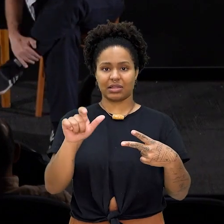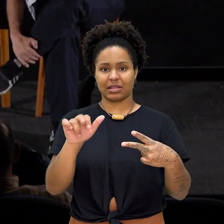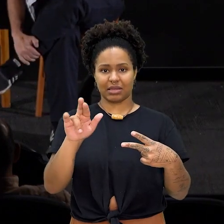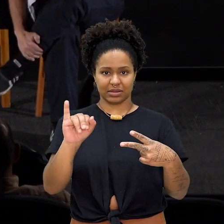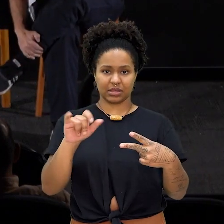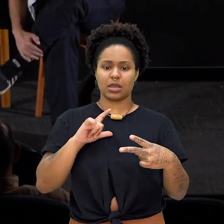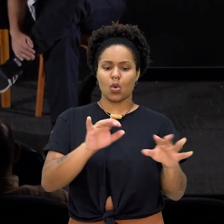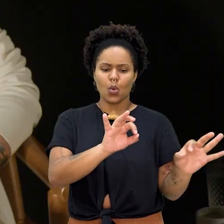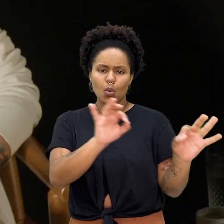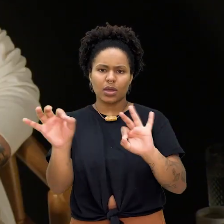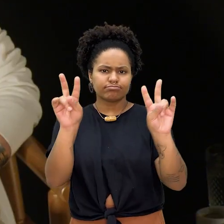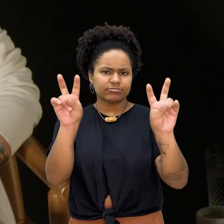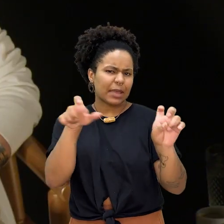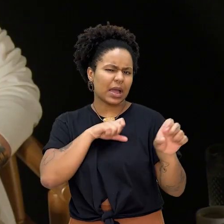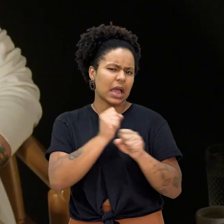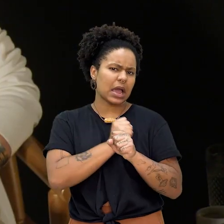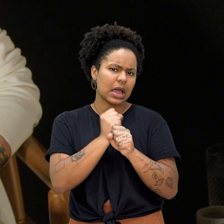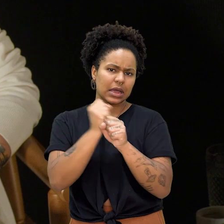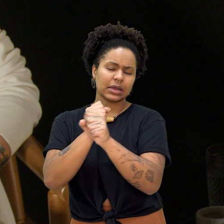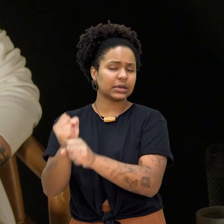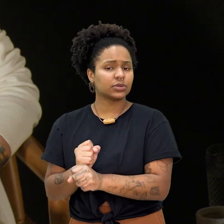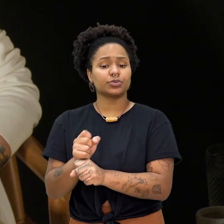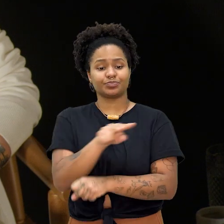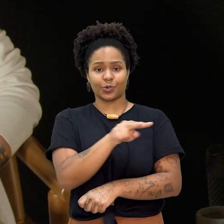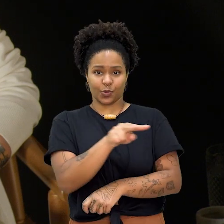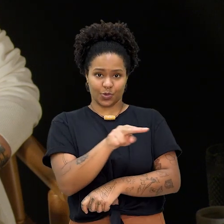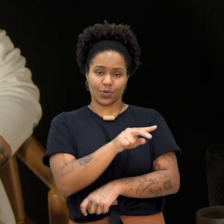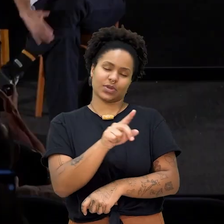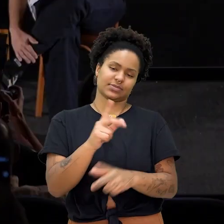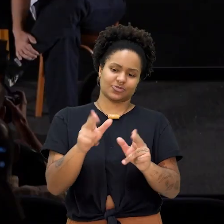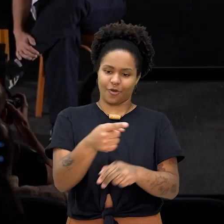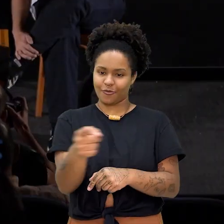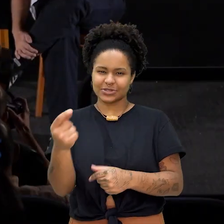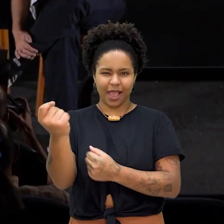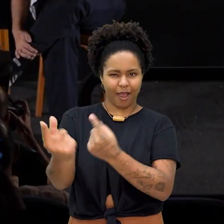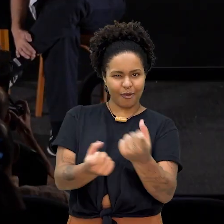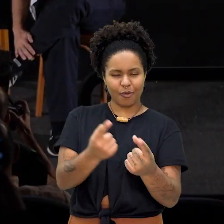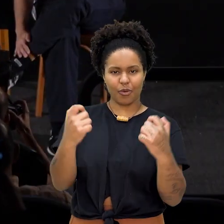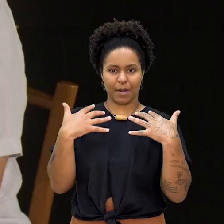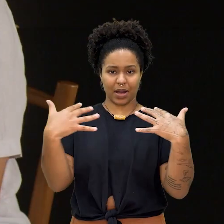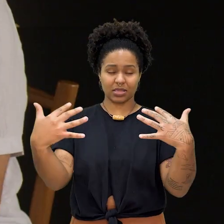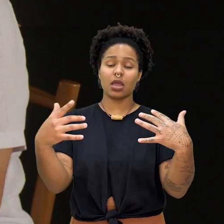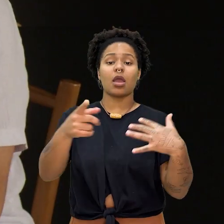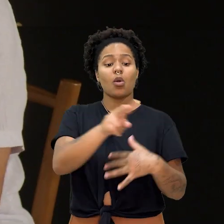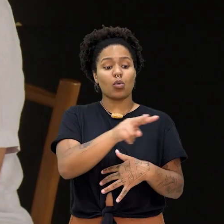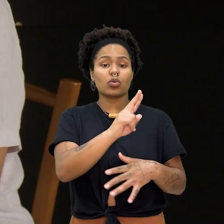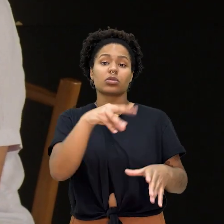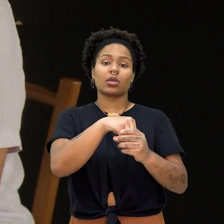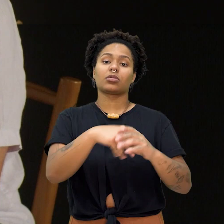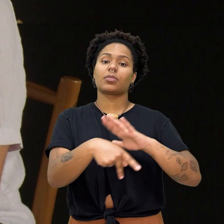tem acompanhado há muitos anos esse tema. Ambos são, como alguns de vocês aqui da plateia, membros da